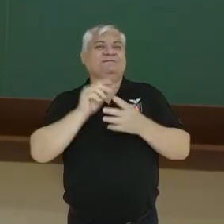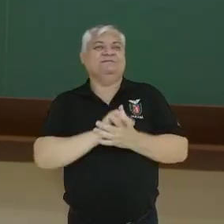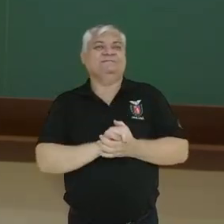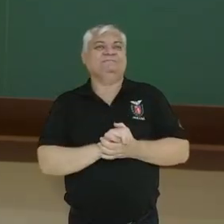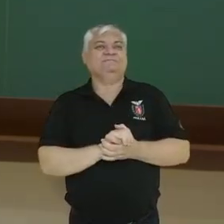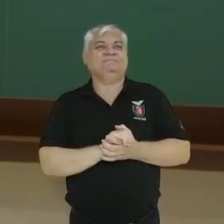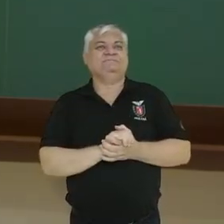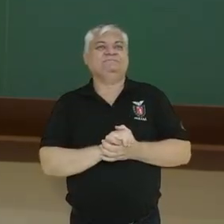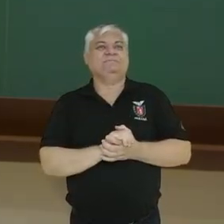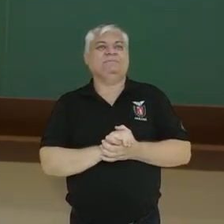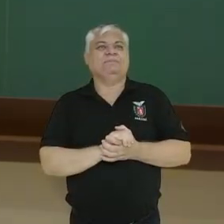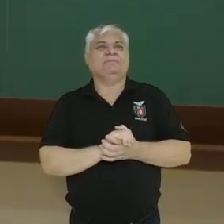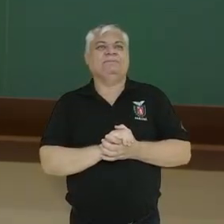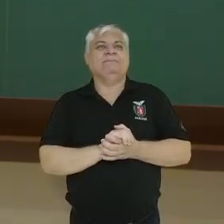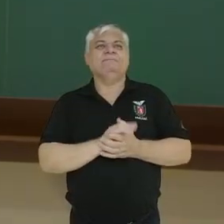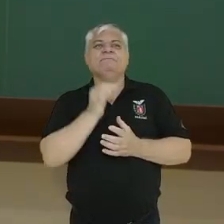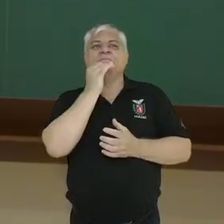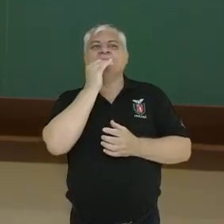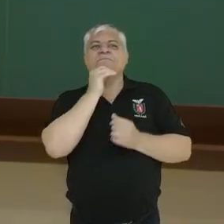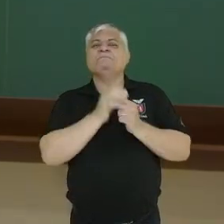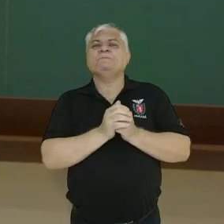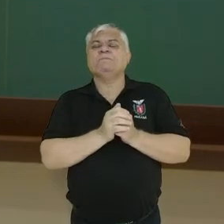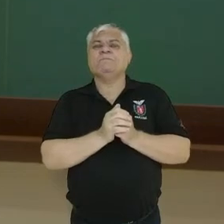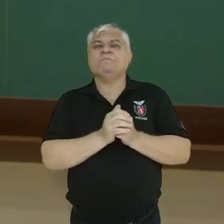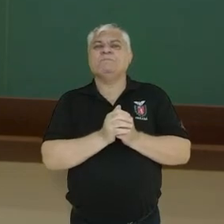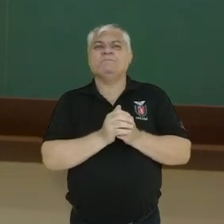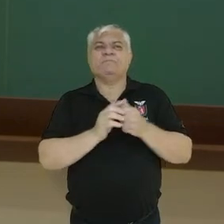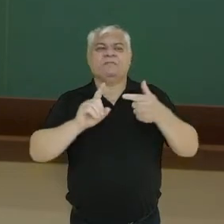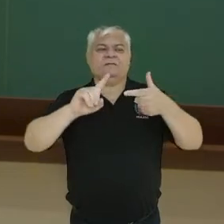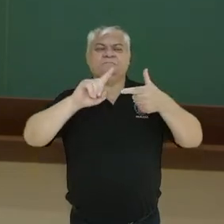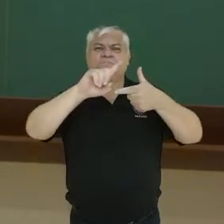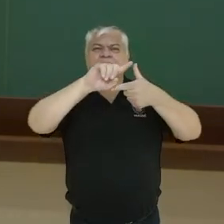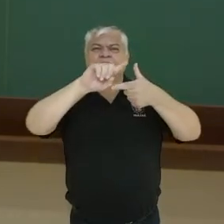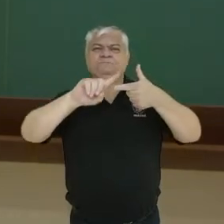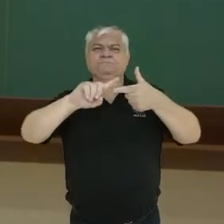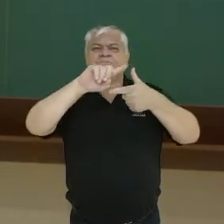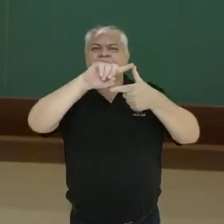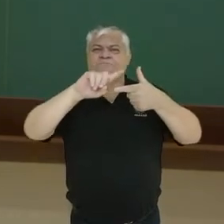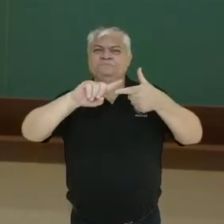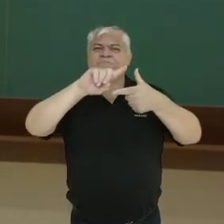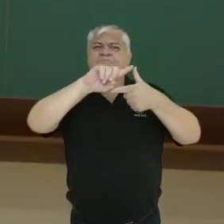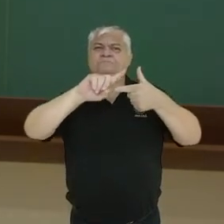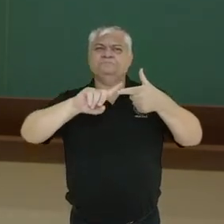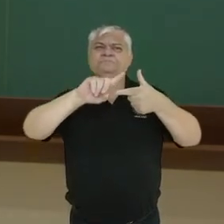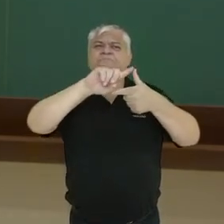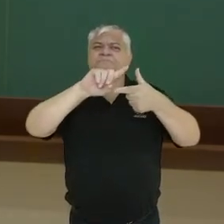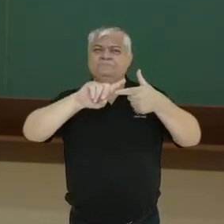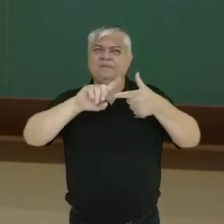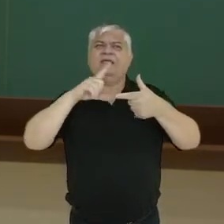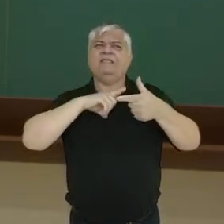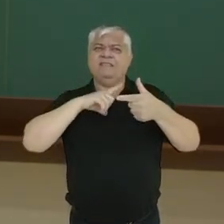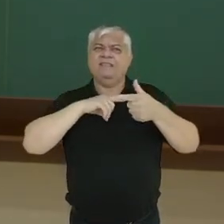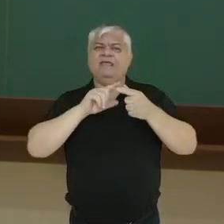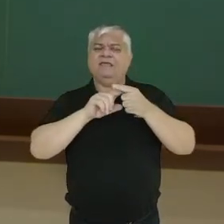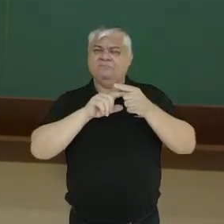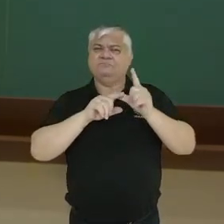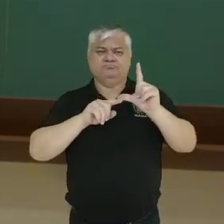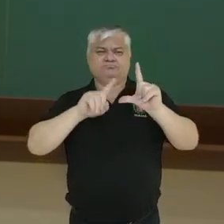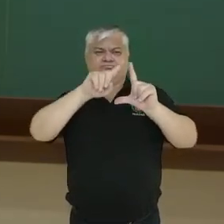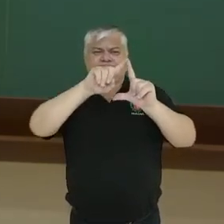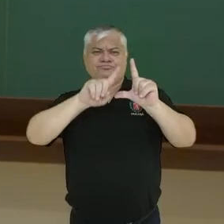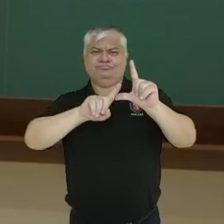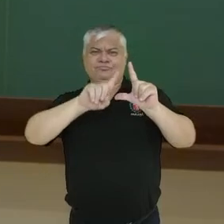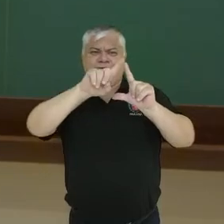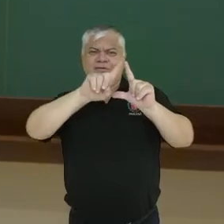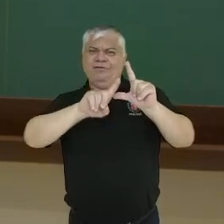importante. E no triângulo retângulo? Também aparece nos sólidos geométricos, assim o cálculo de áreas e volumes recebe